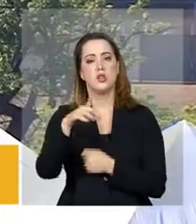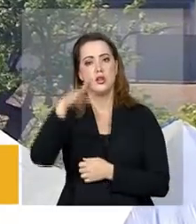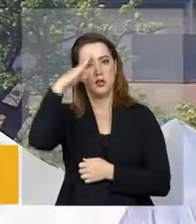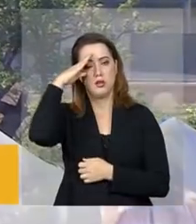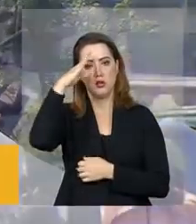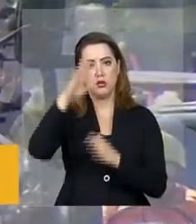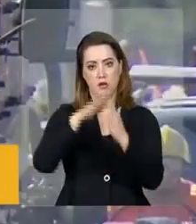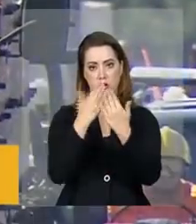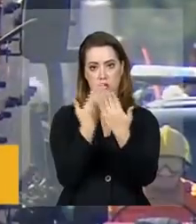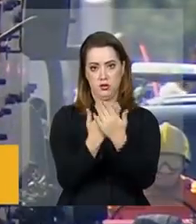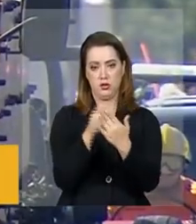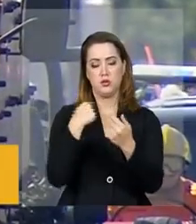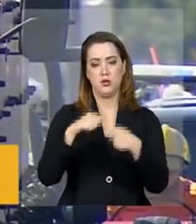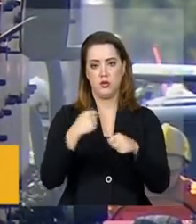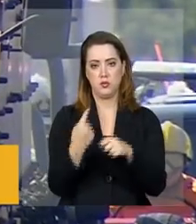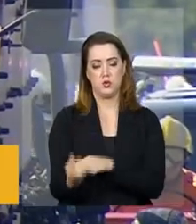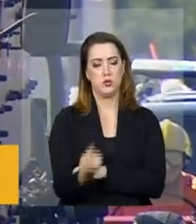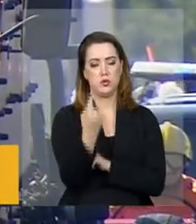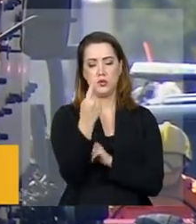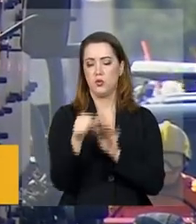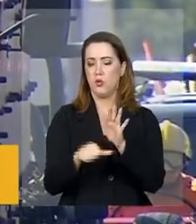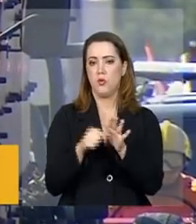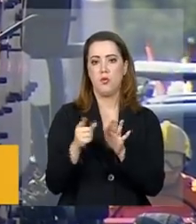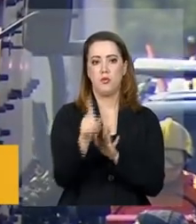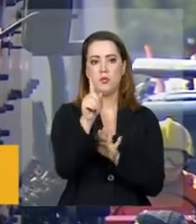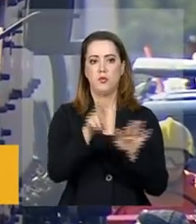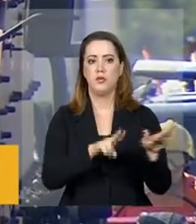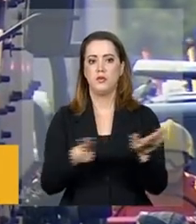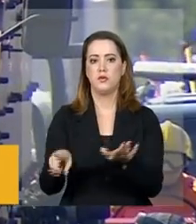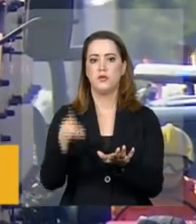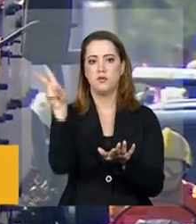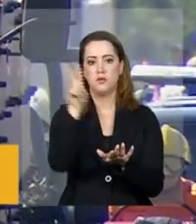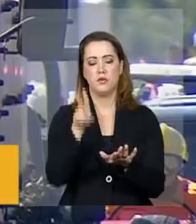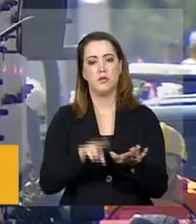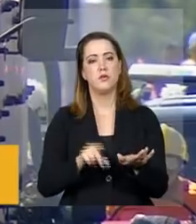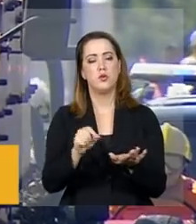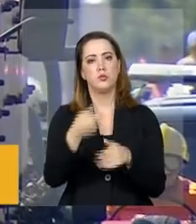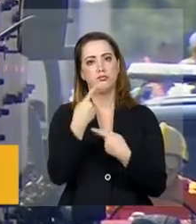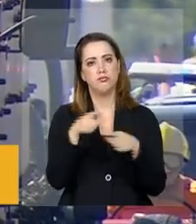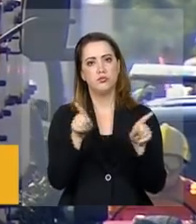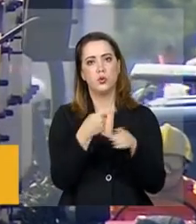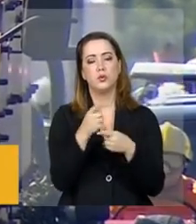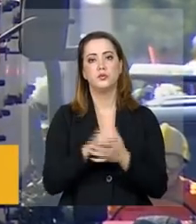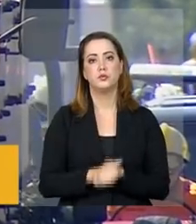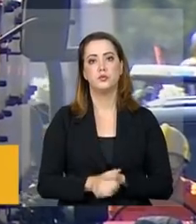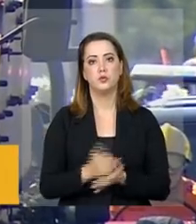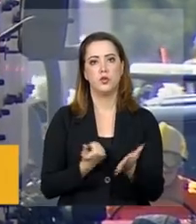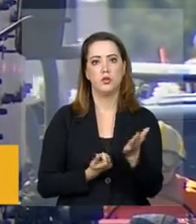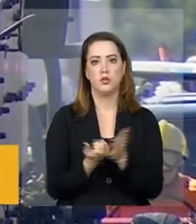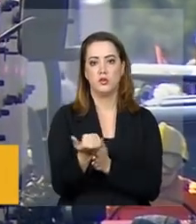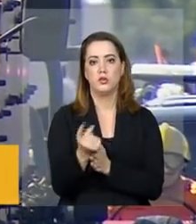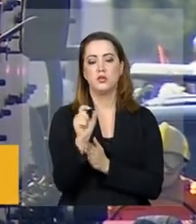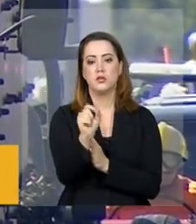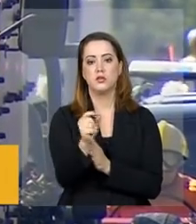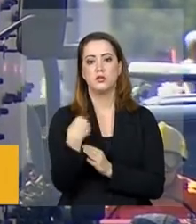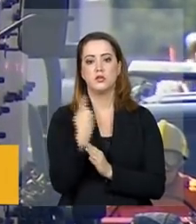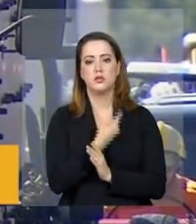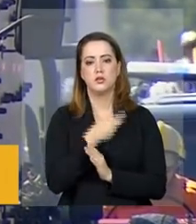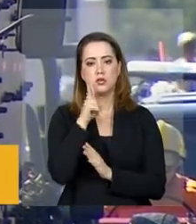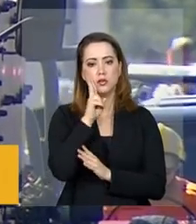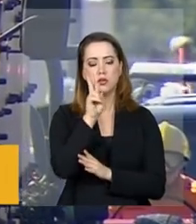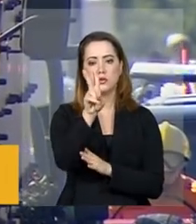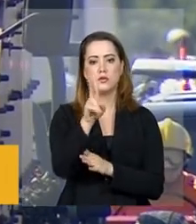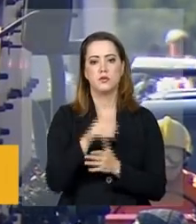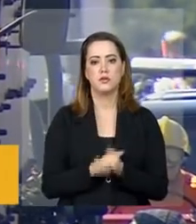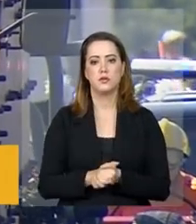uma vez por semana com seus alunos, toquem, né? O hino nacional. Agora segue o protocolo, né? Nós estamos vendo ali,